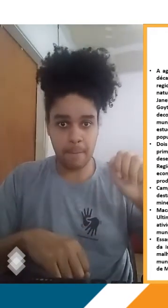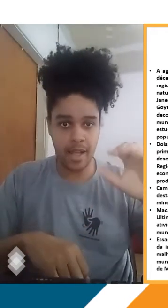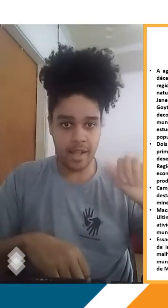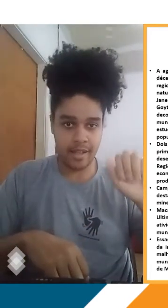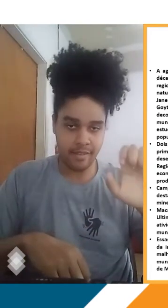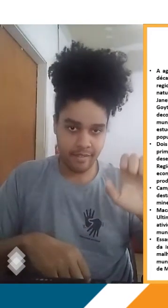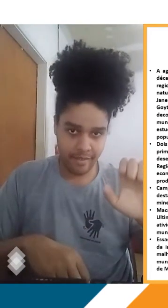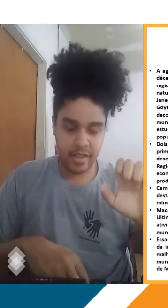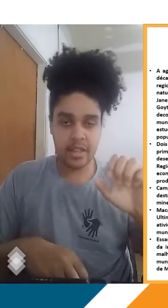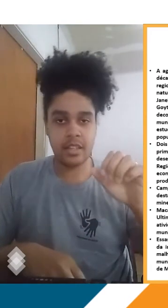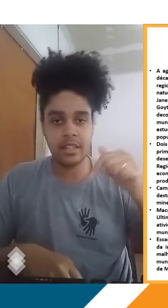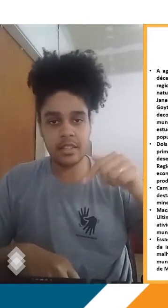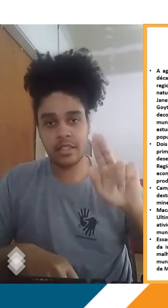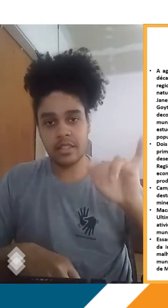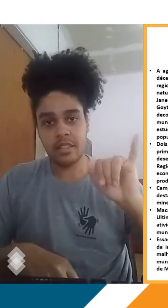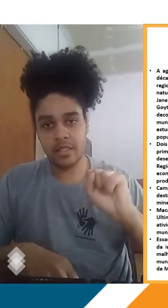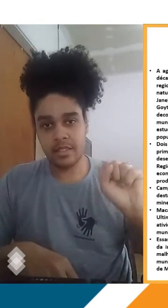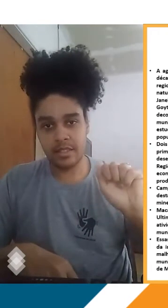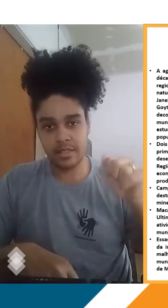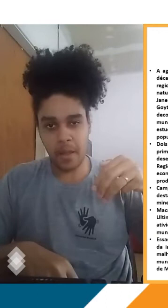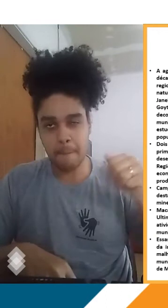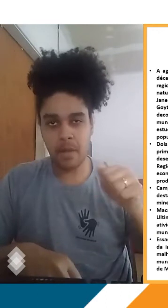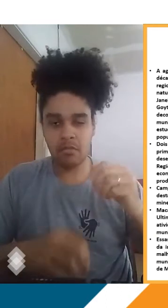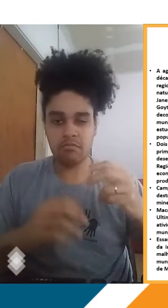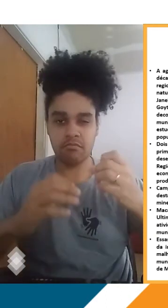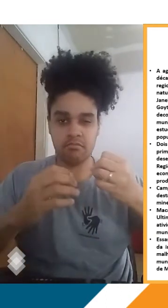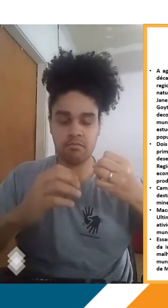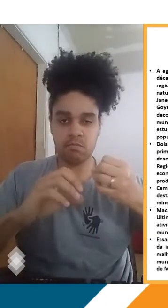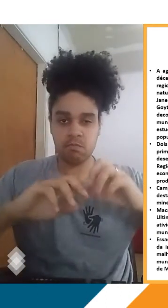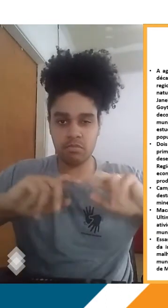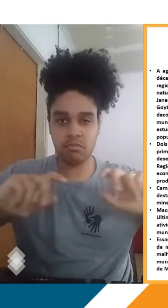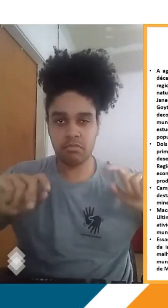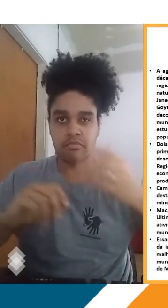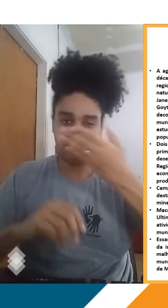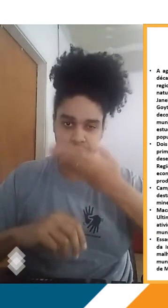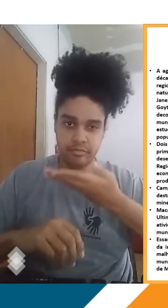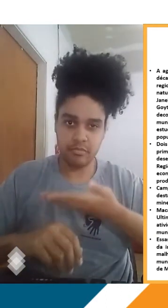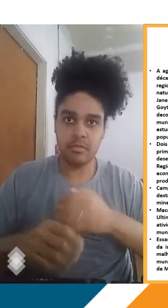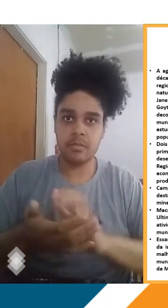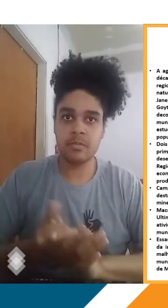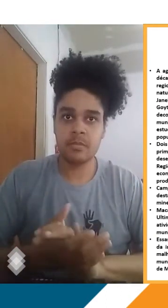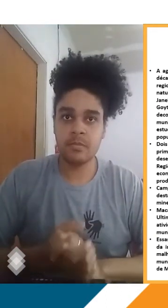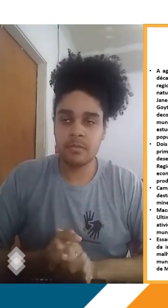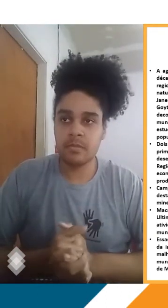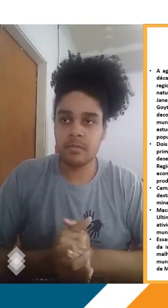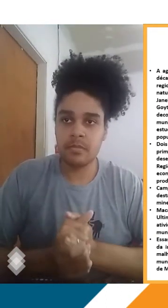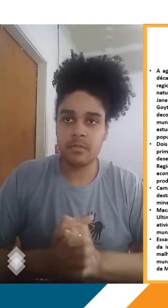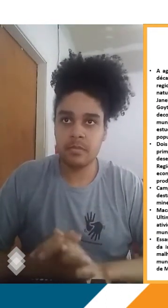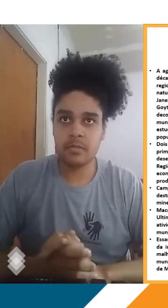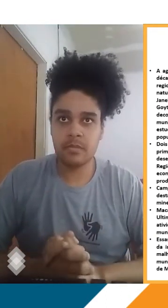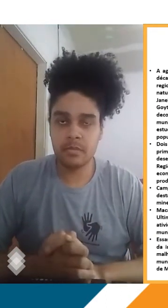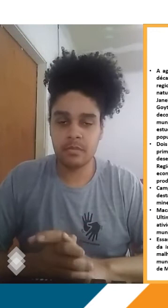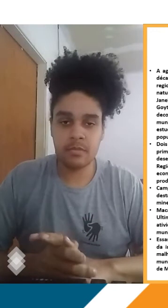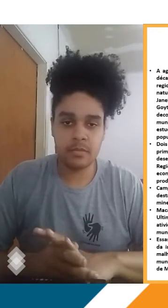Macaé, Quissamã, São Fidélis, São Francisco da Bapuana e São João da Barra. A indústria açucareira caracteriza tradicionalmente a região norte fluminense. Nas